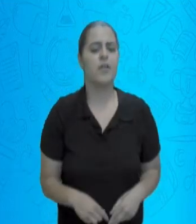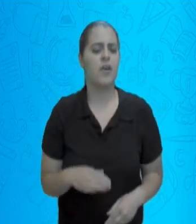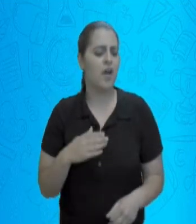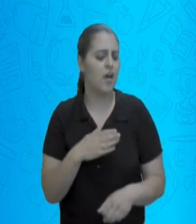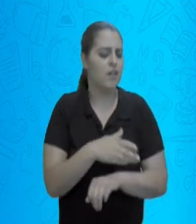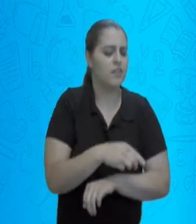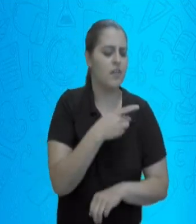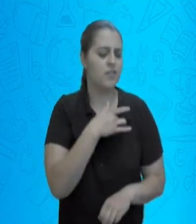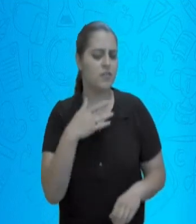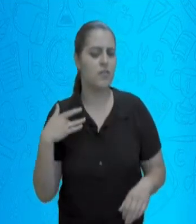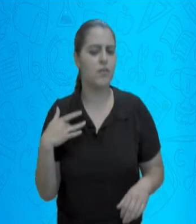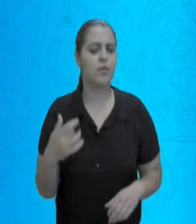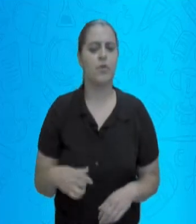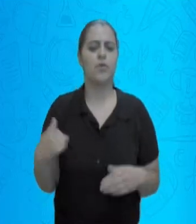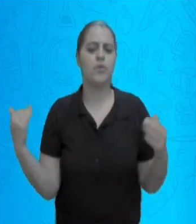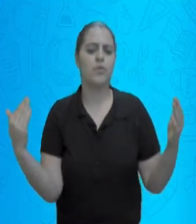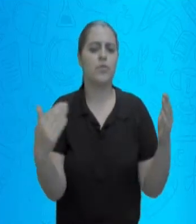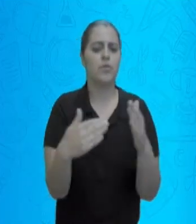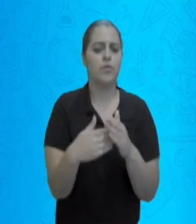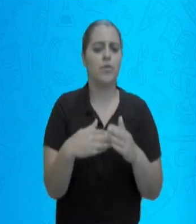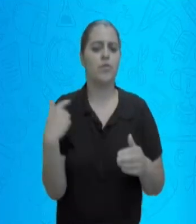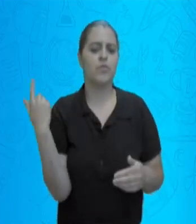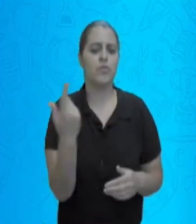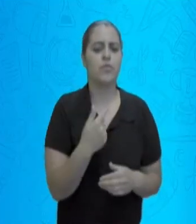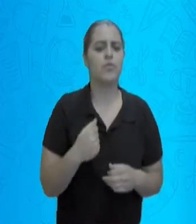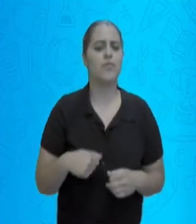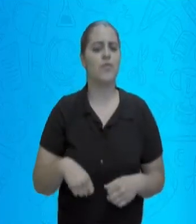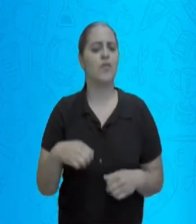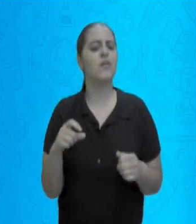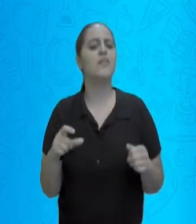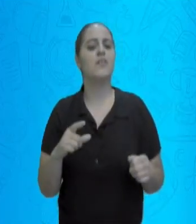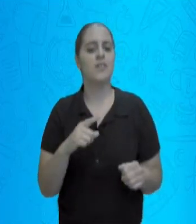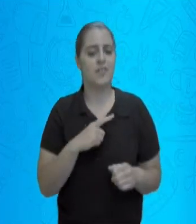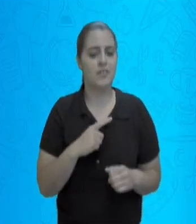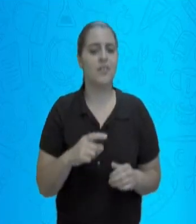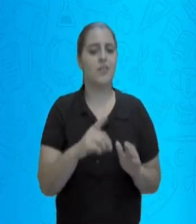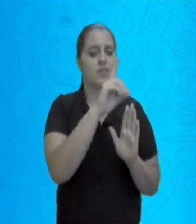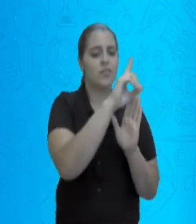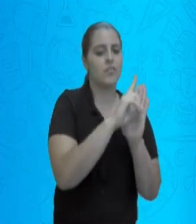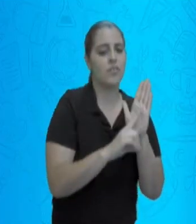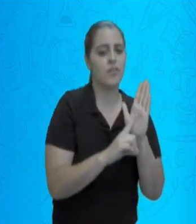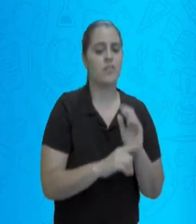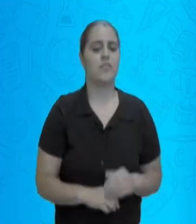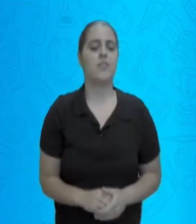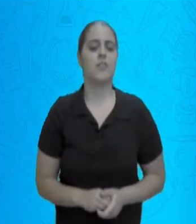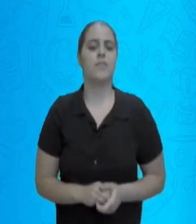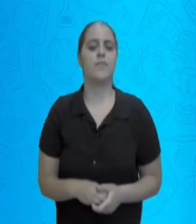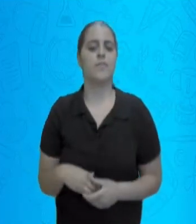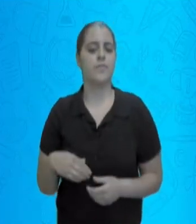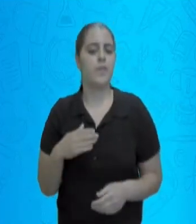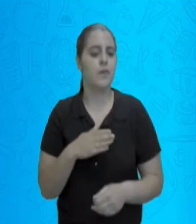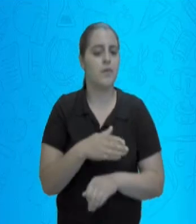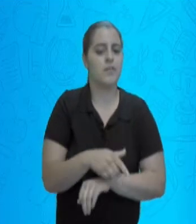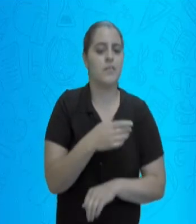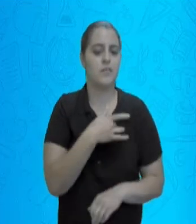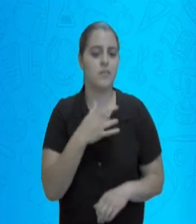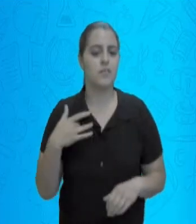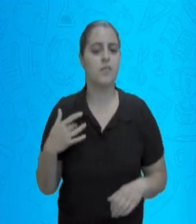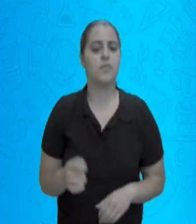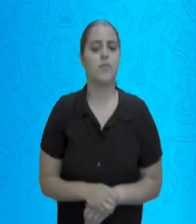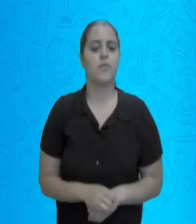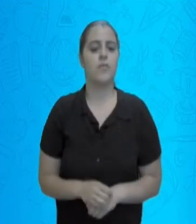Acesso à saúde, todos nós temos direito, olha lá, é um direito a ter acesso à